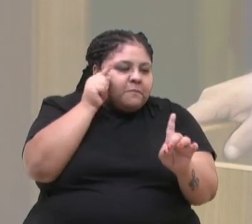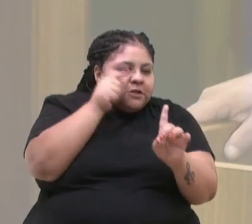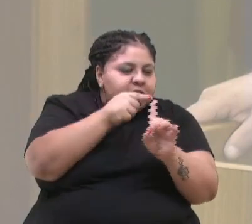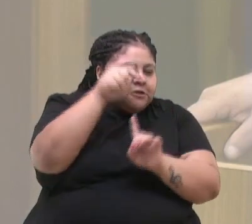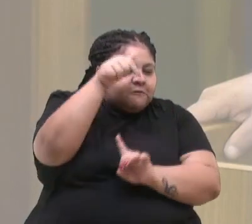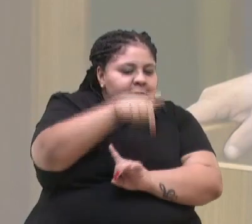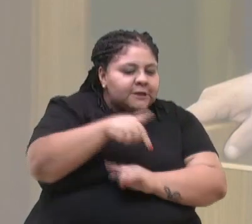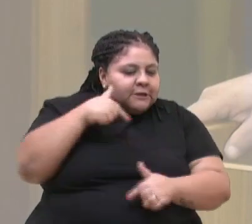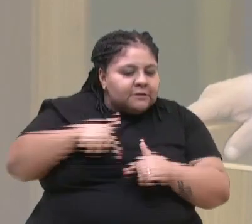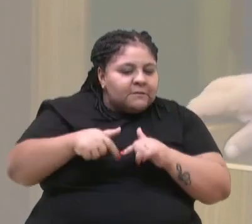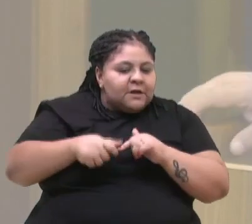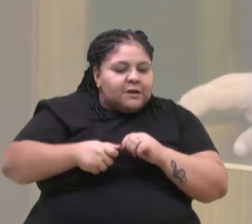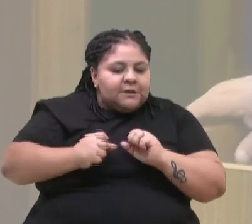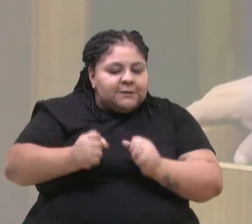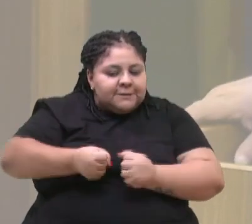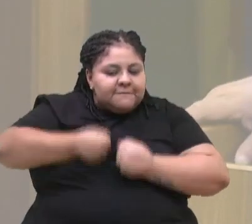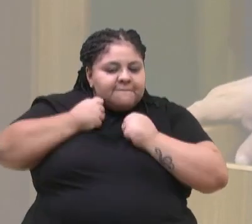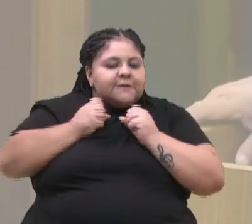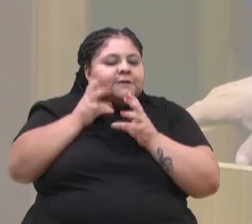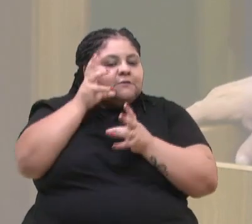em defesa animal.